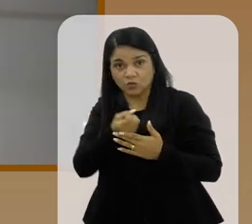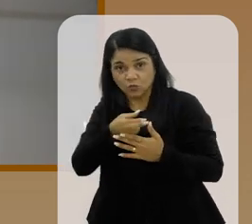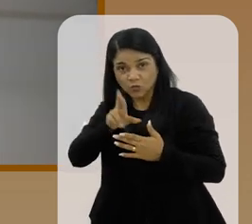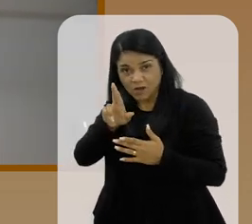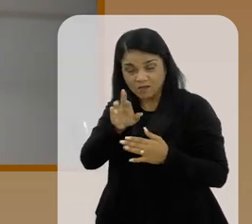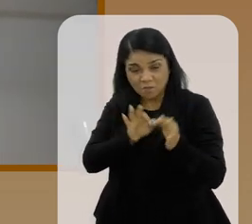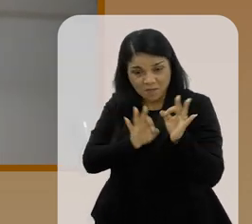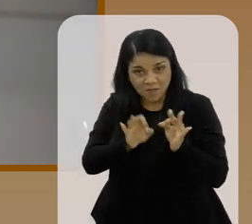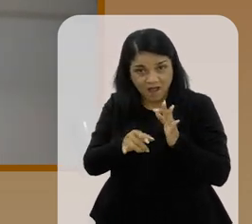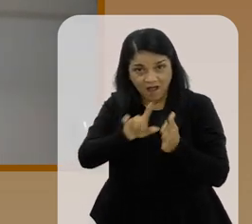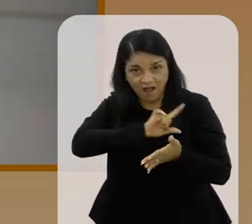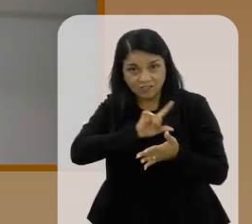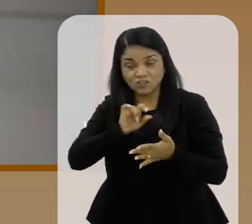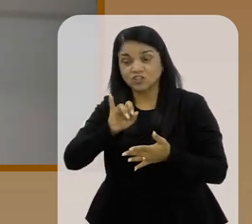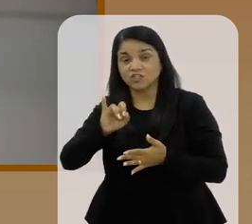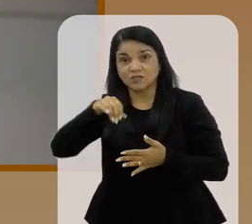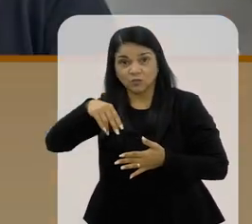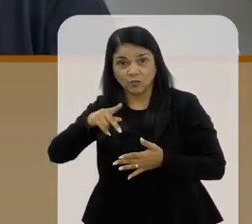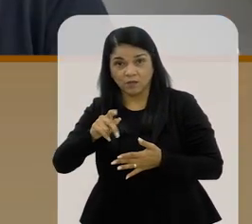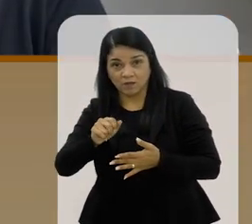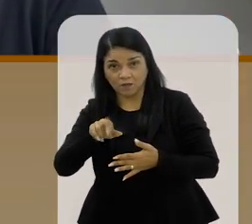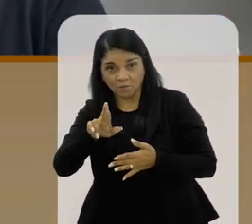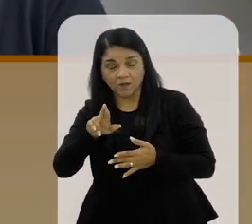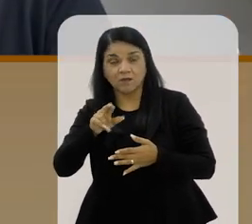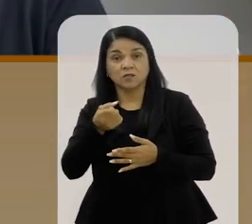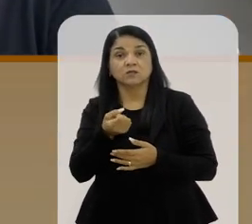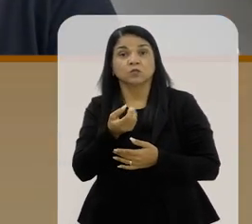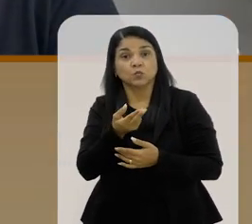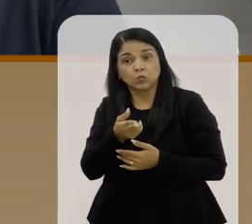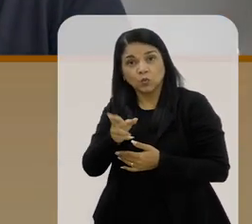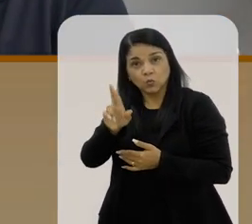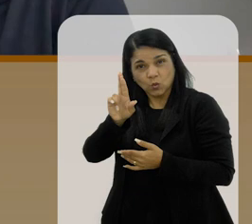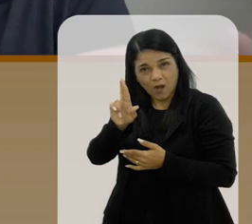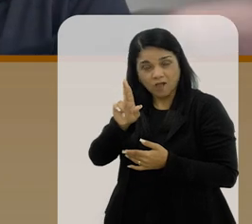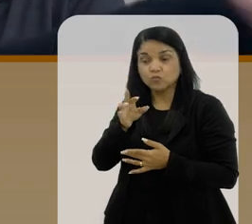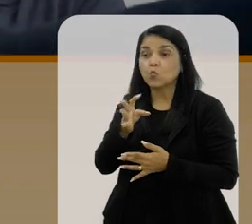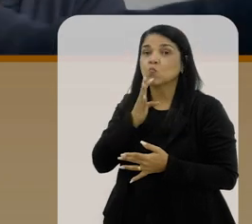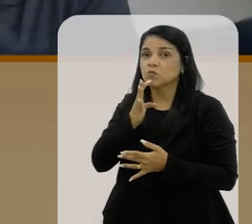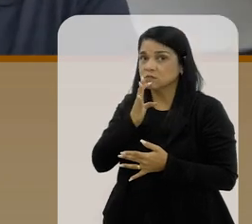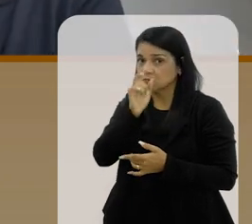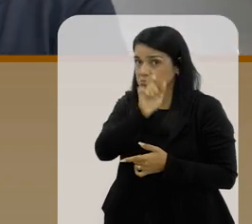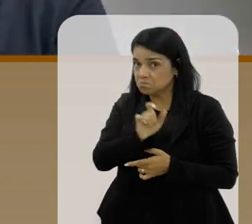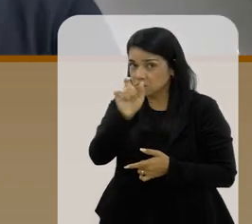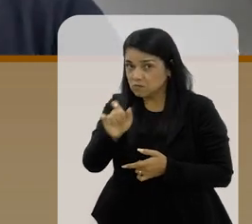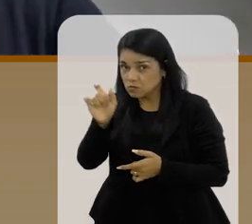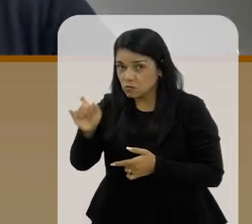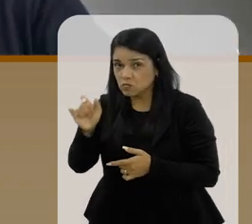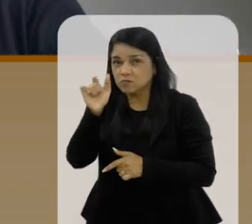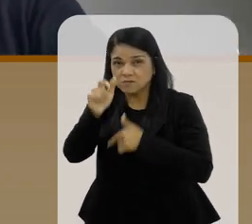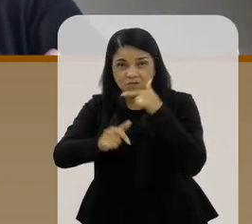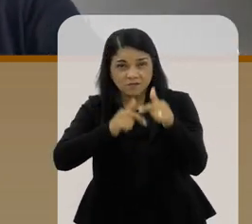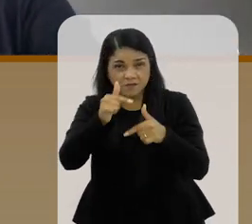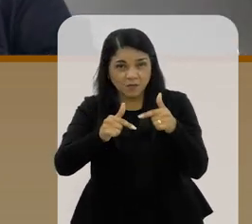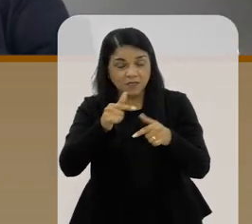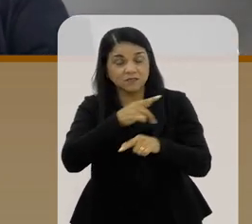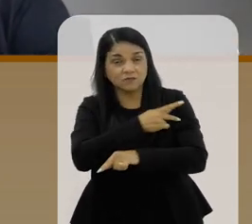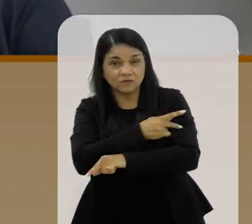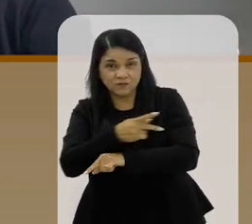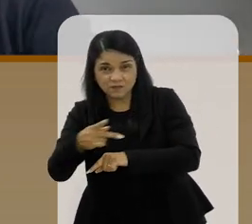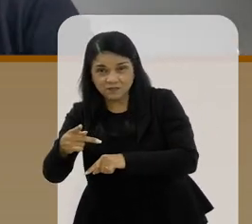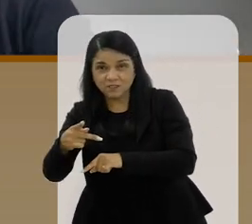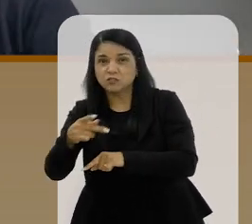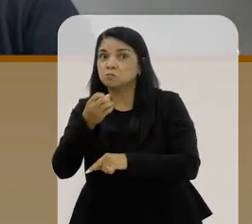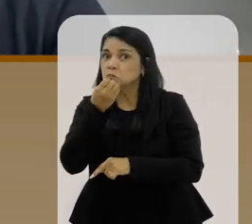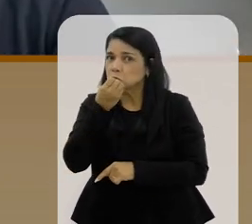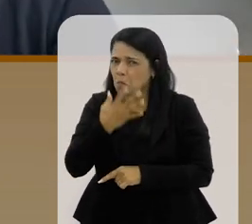Toda a preparação foi no IMPA, obviamente no doutorado eu comecei, no IMPA mesmo eu conheci pessoas que trabalhavam, pesquisadores